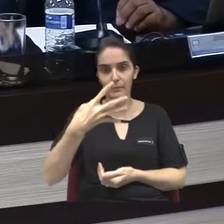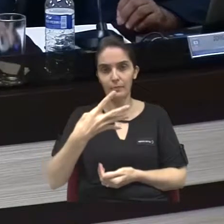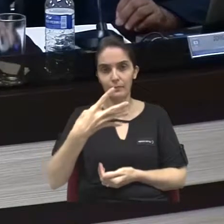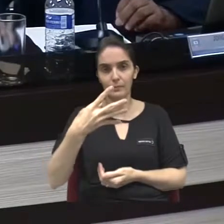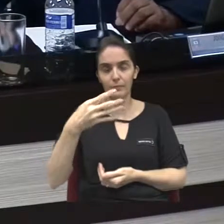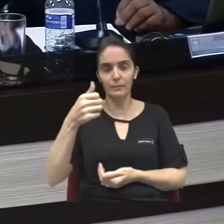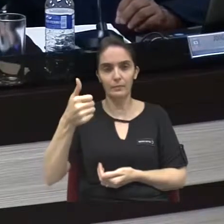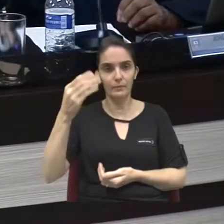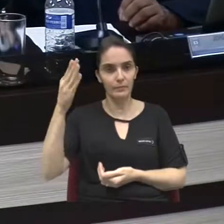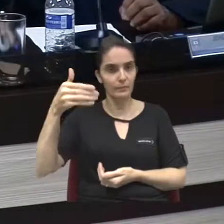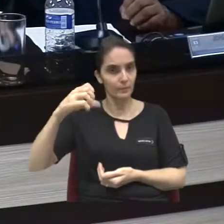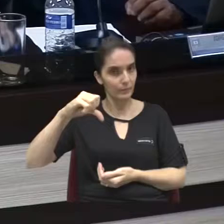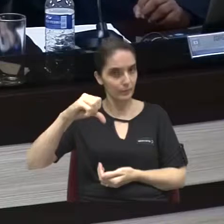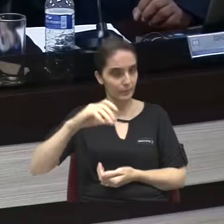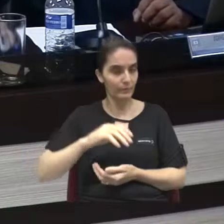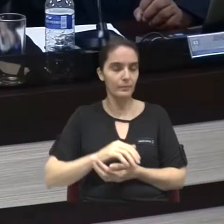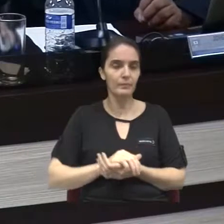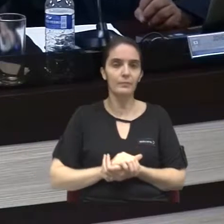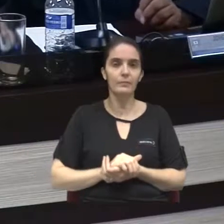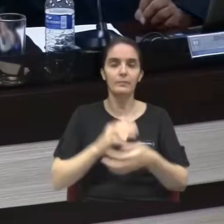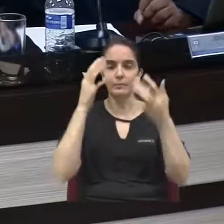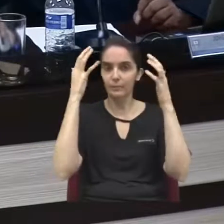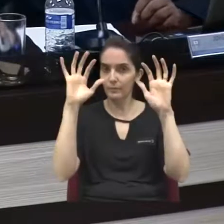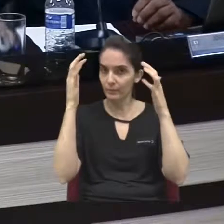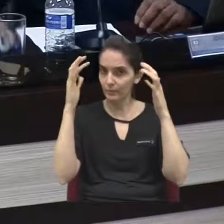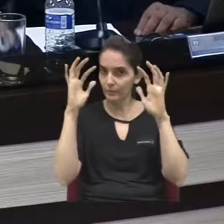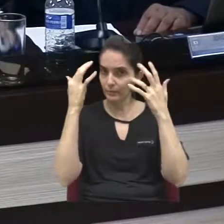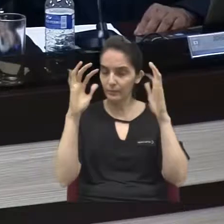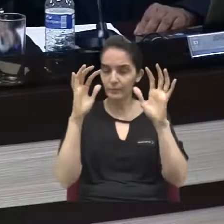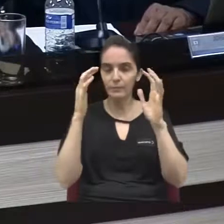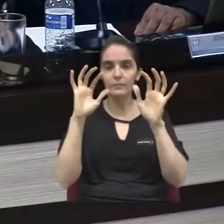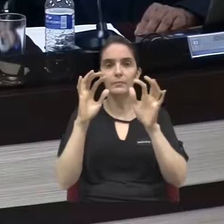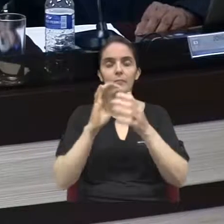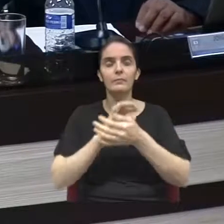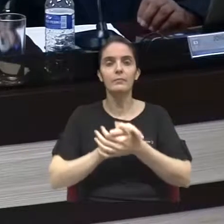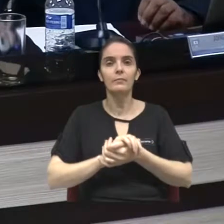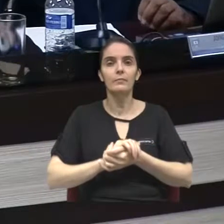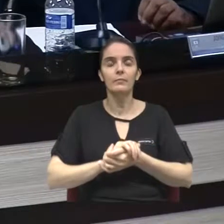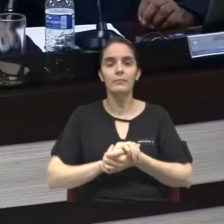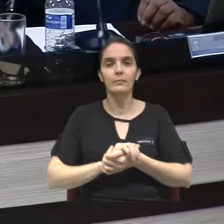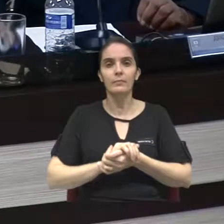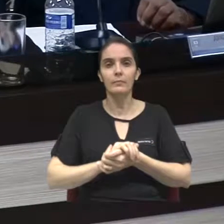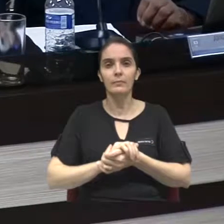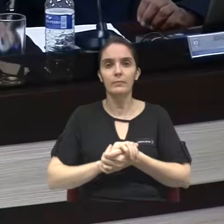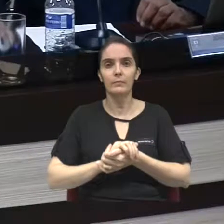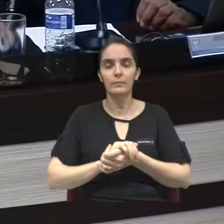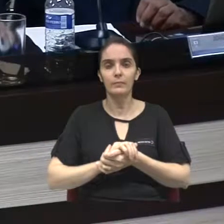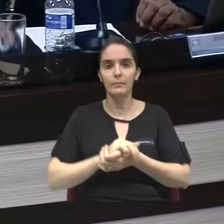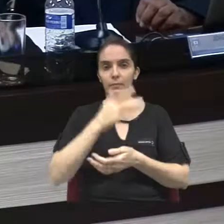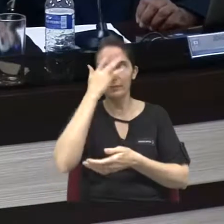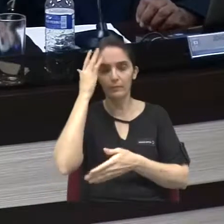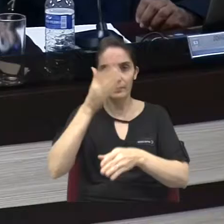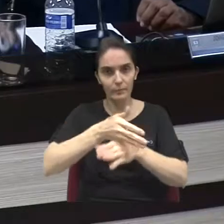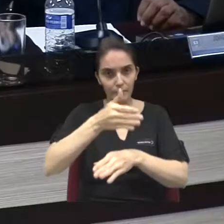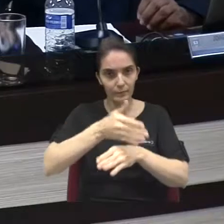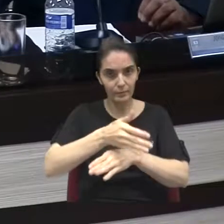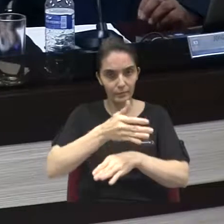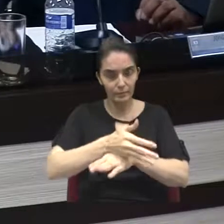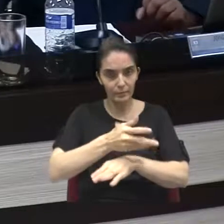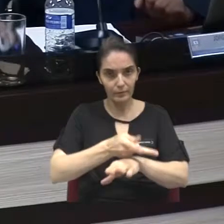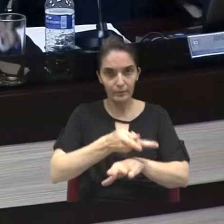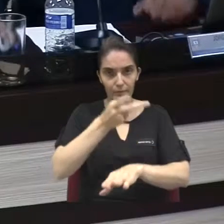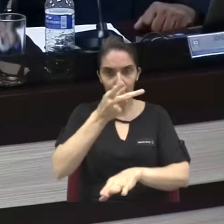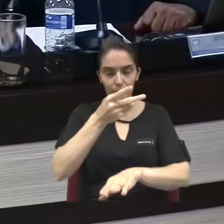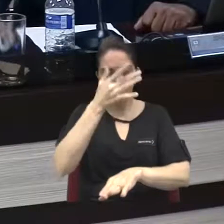141/19. Moção de aplauso 141/19 aos participantes premiados e